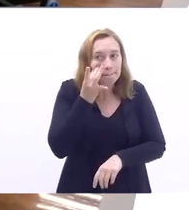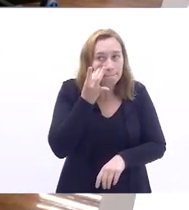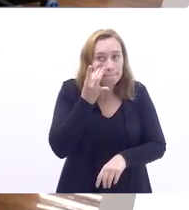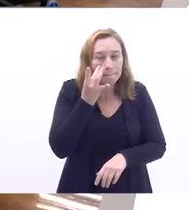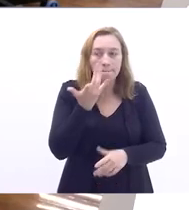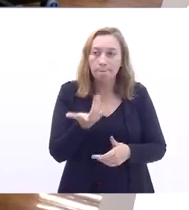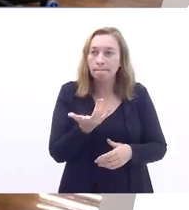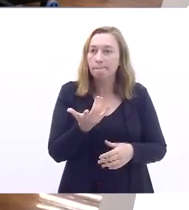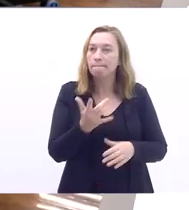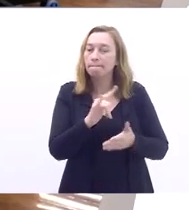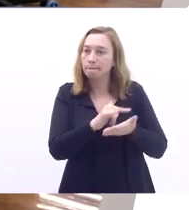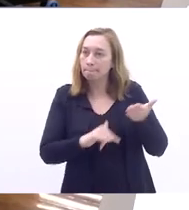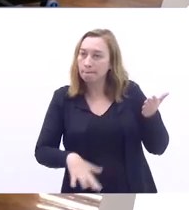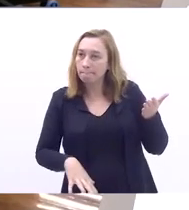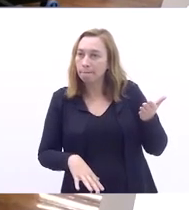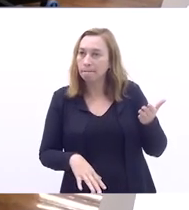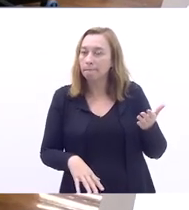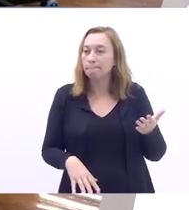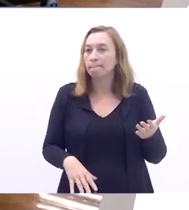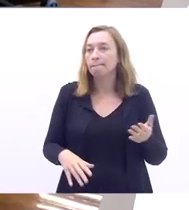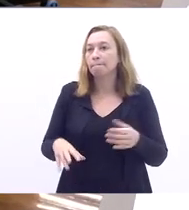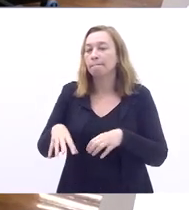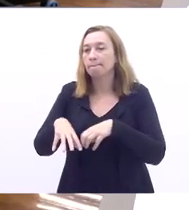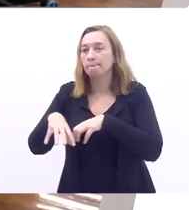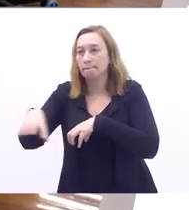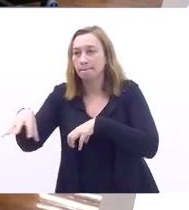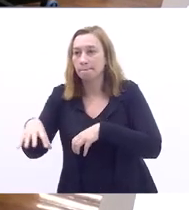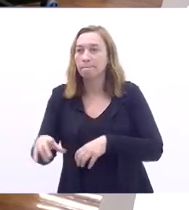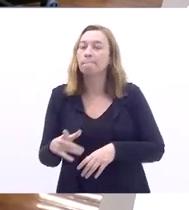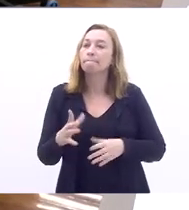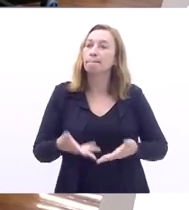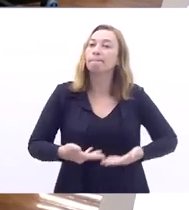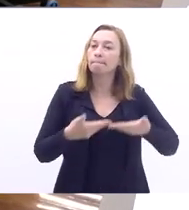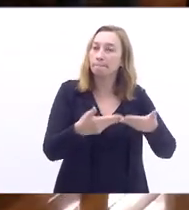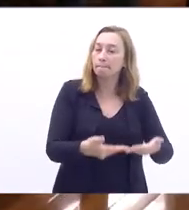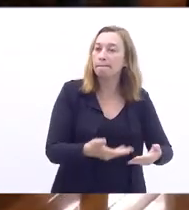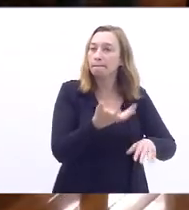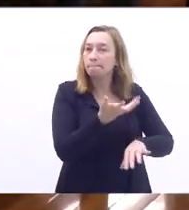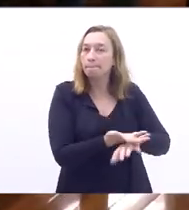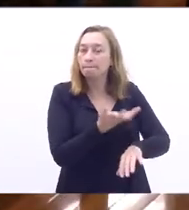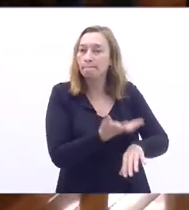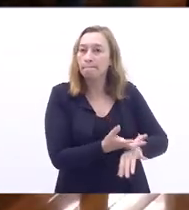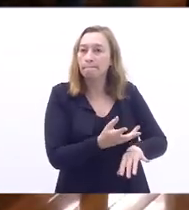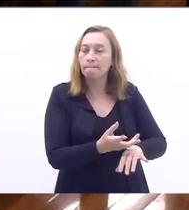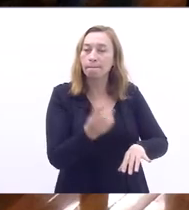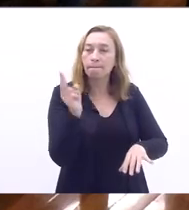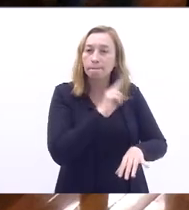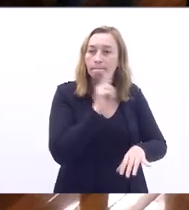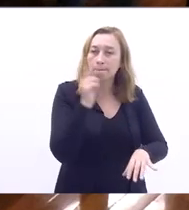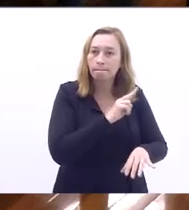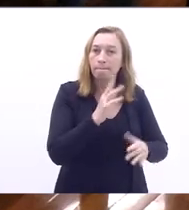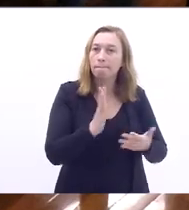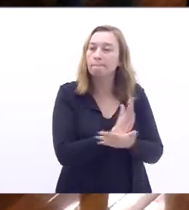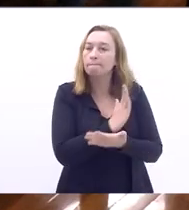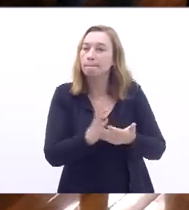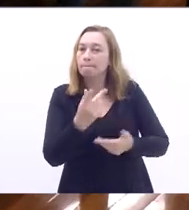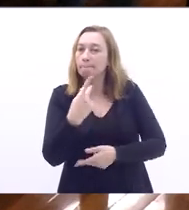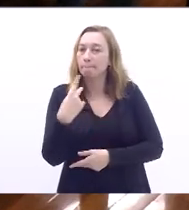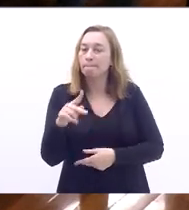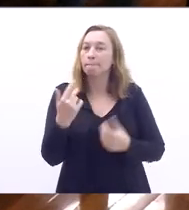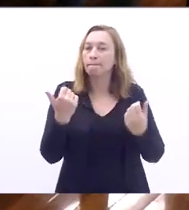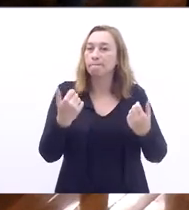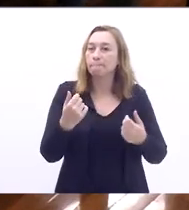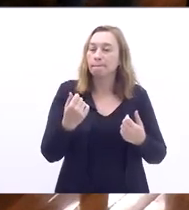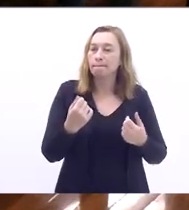das matrizes curriculares por disciplinas remotas nós oferecemos atividades acadêmicas remotas emergenciais que Muitas delas foram